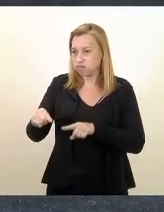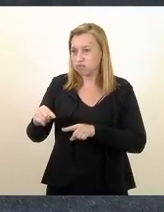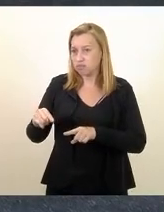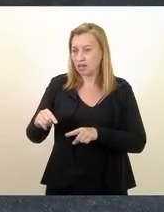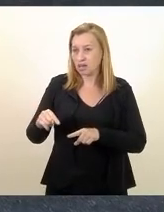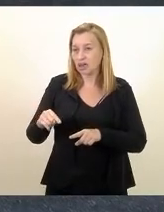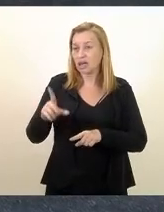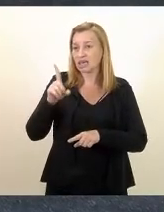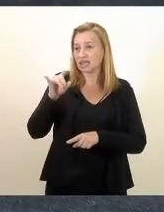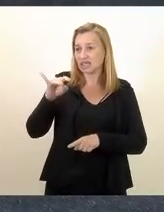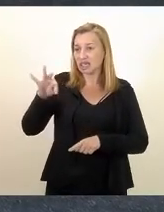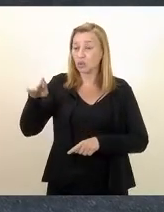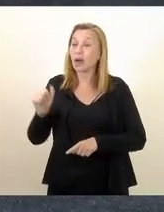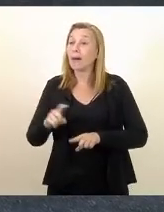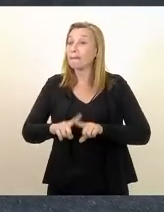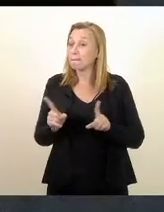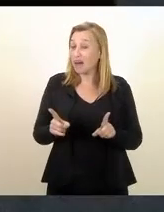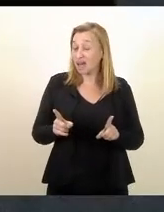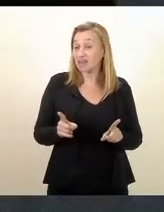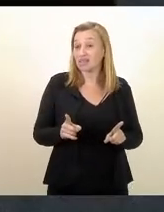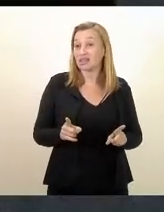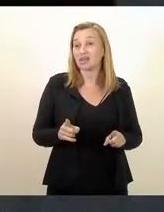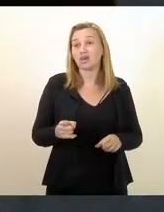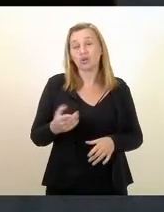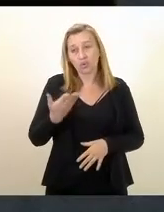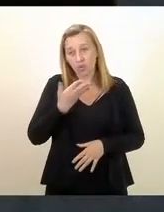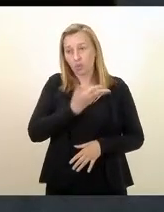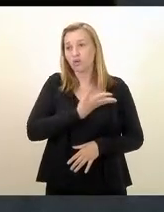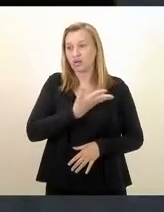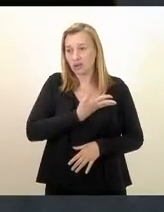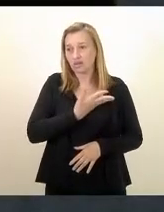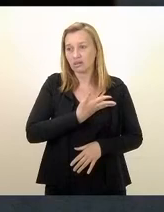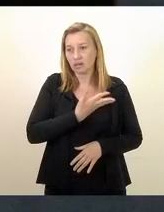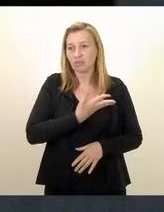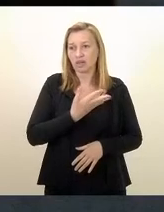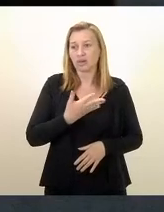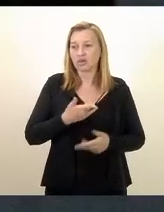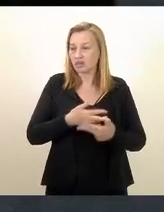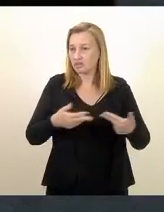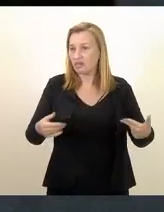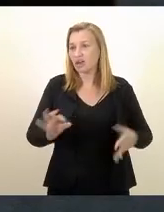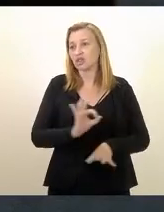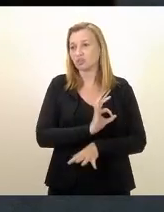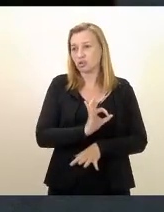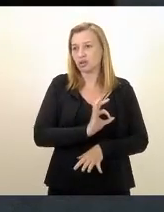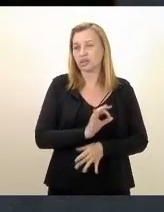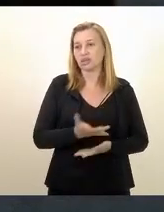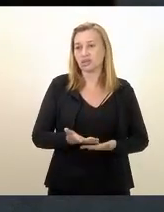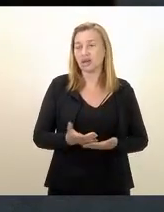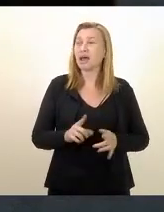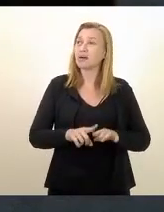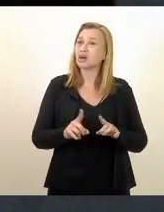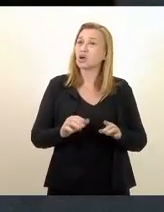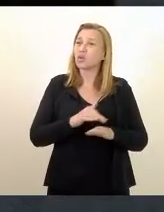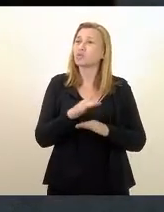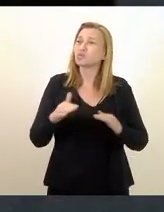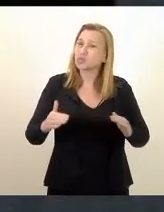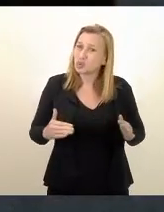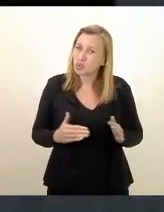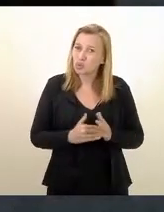comandantes do batalhão do exército brasileiro lá na nossa cidade e com todos